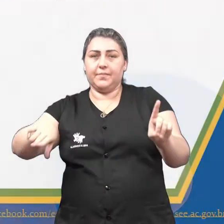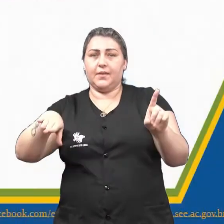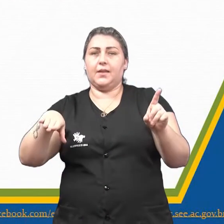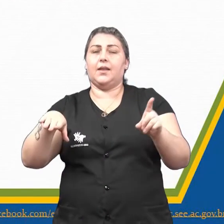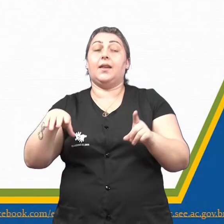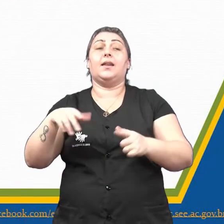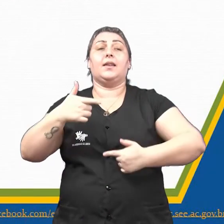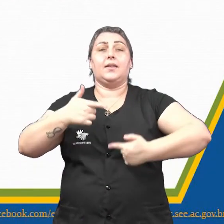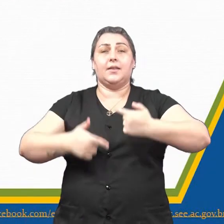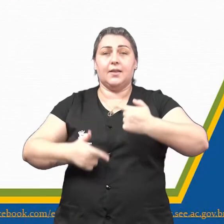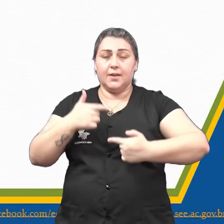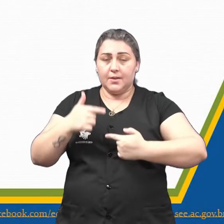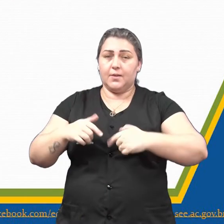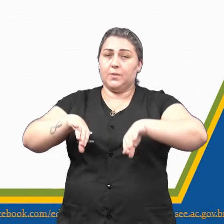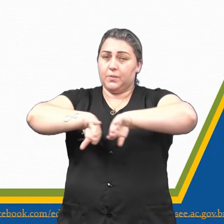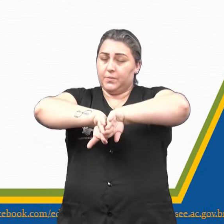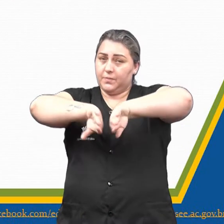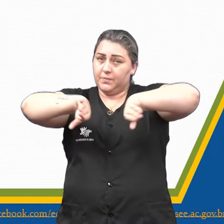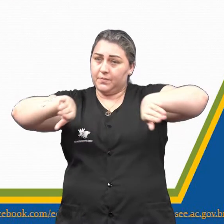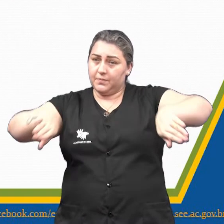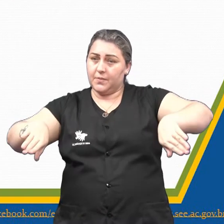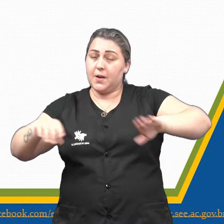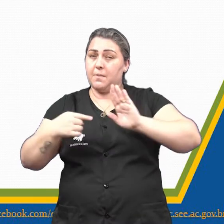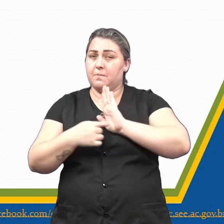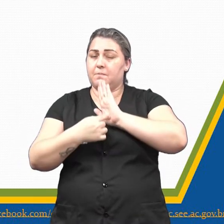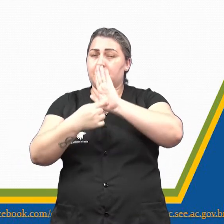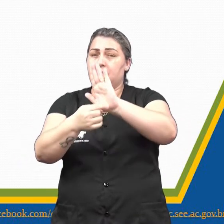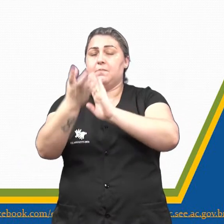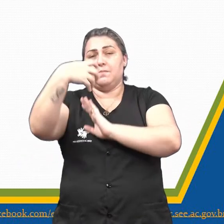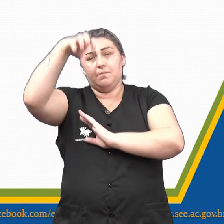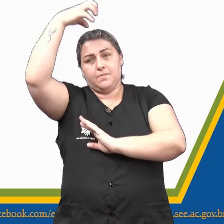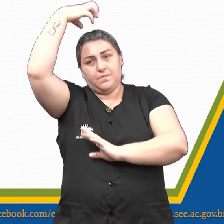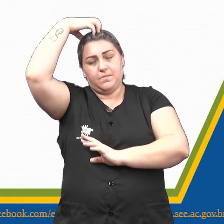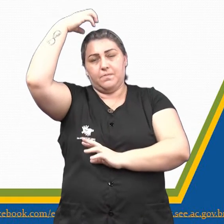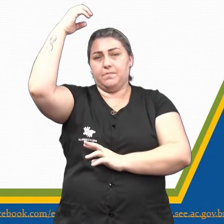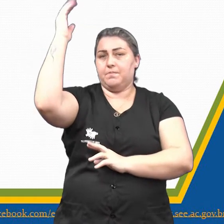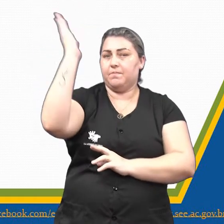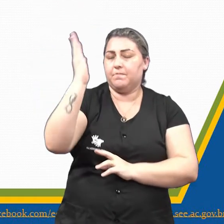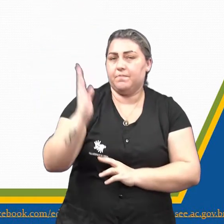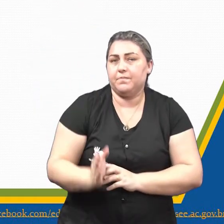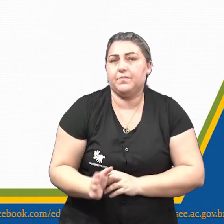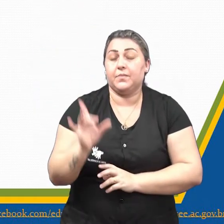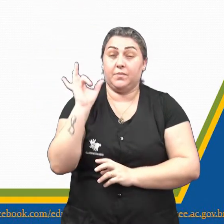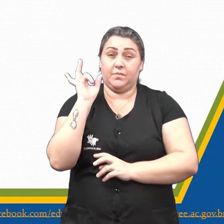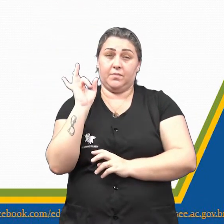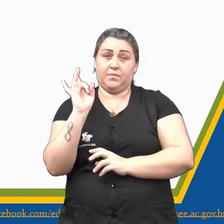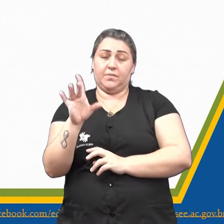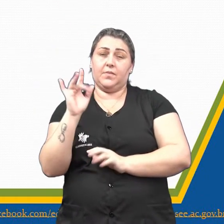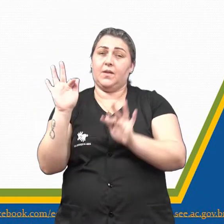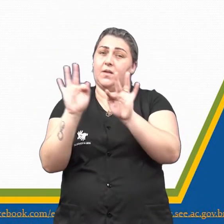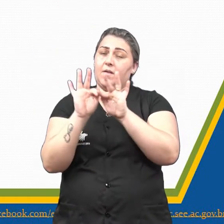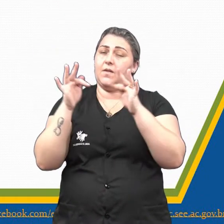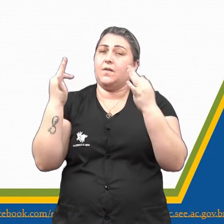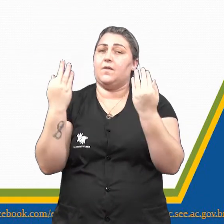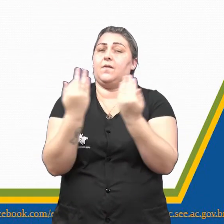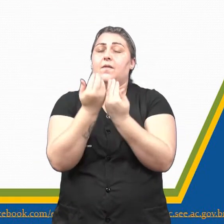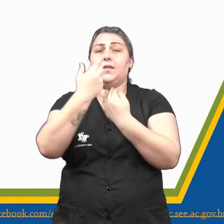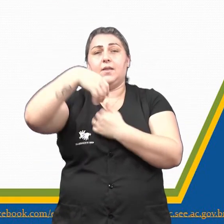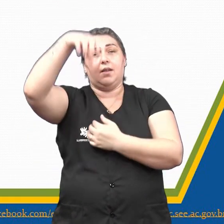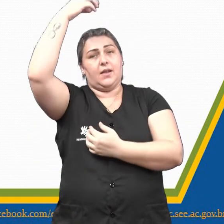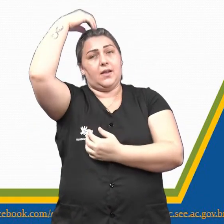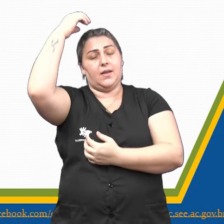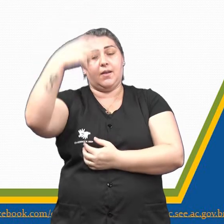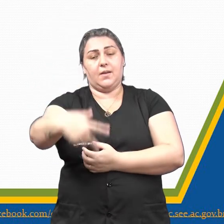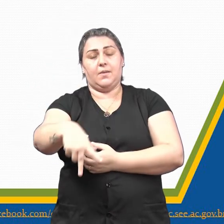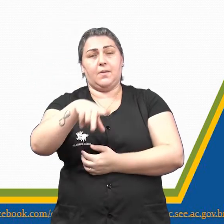essa política, o processo de separação, mostra que o Império do Brasil não foi só a obra da família real portuguesa, mas